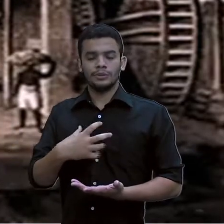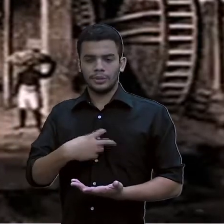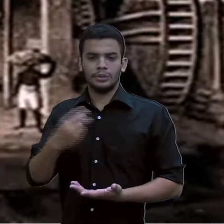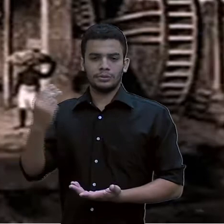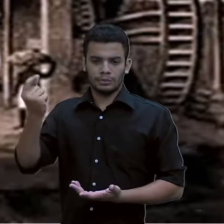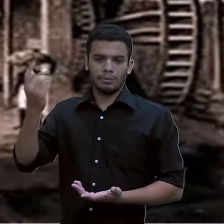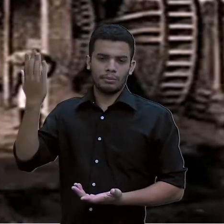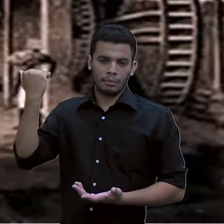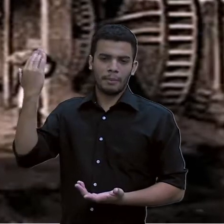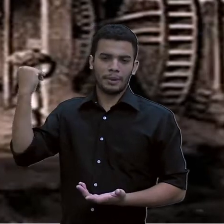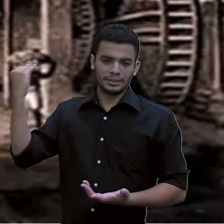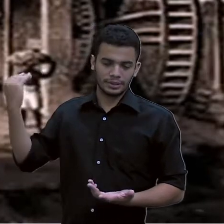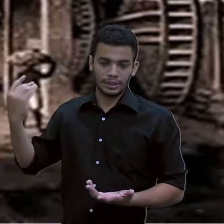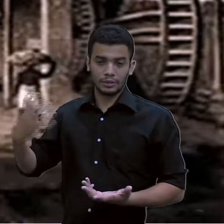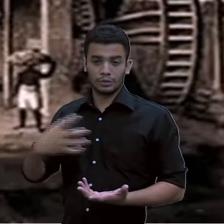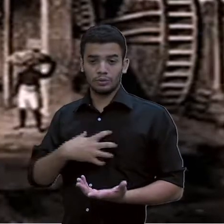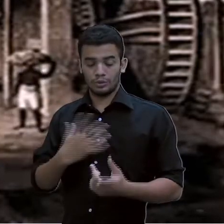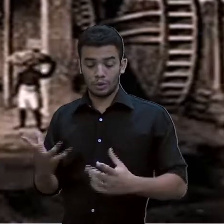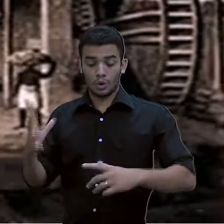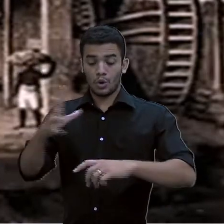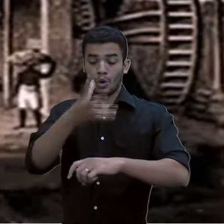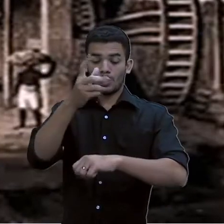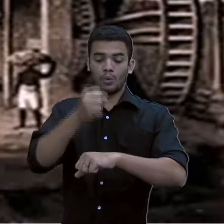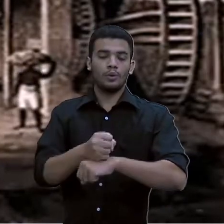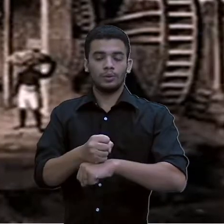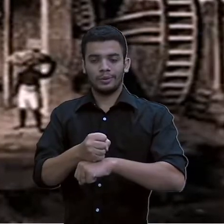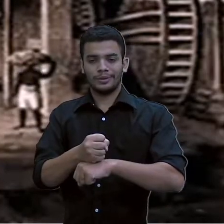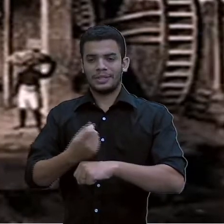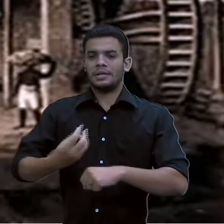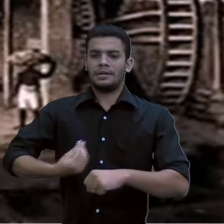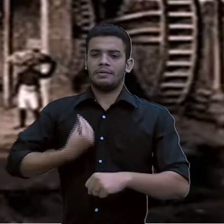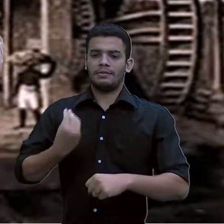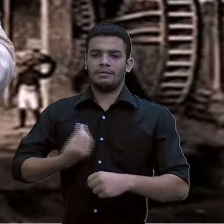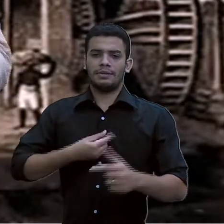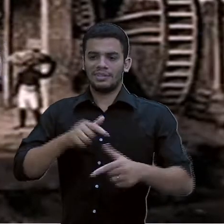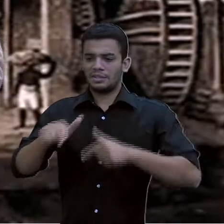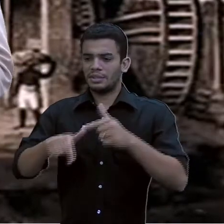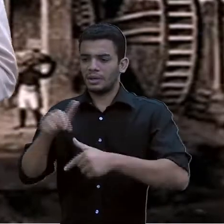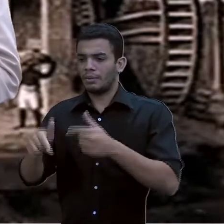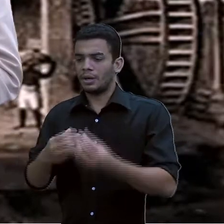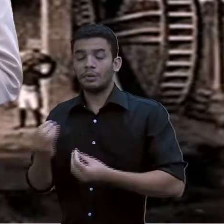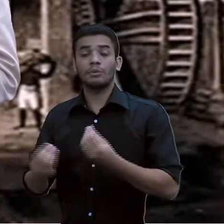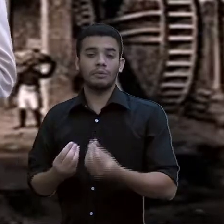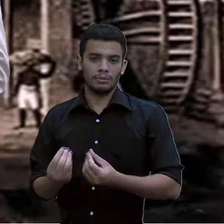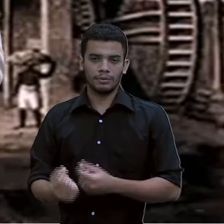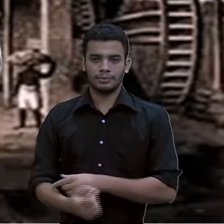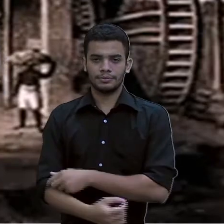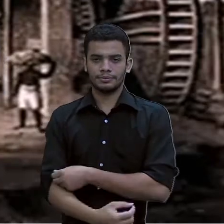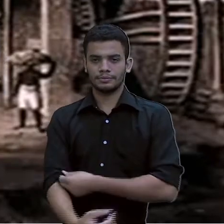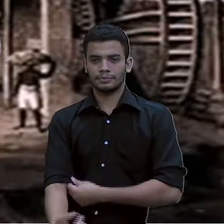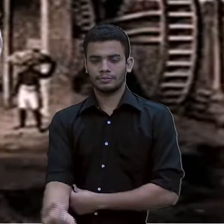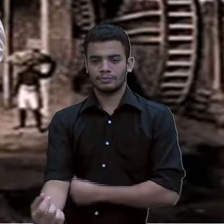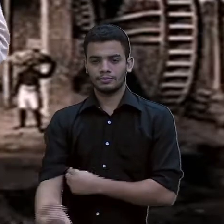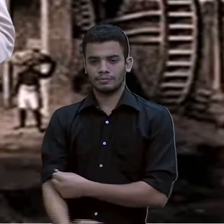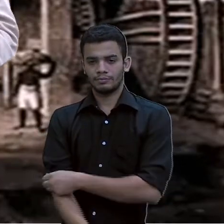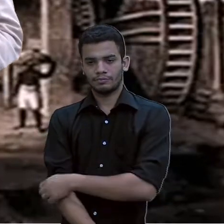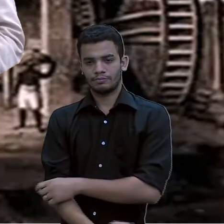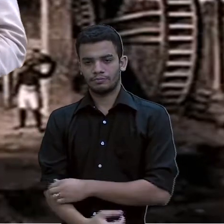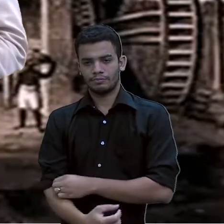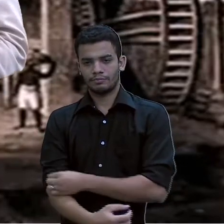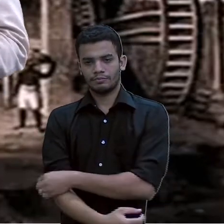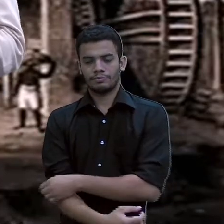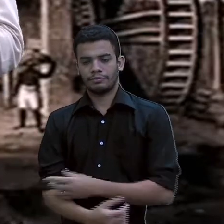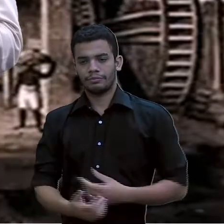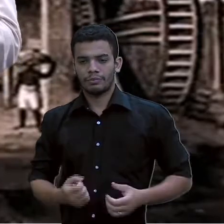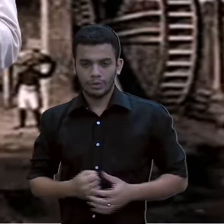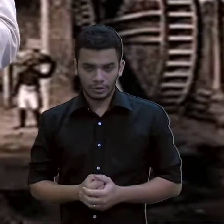a colônia na época, como que se fundou a colonização aqui no Brasil. A primeira cultura a render